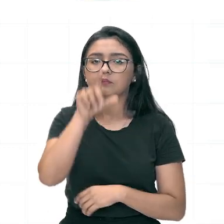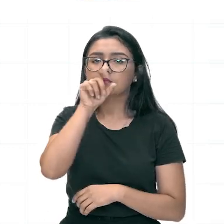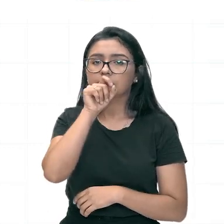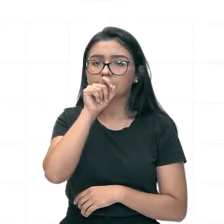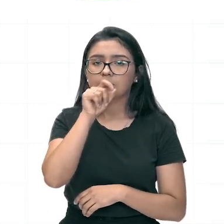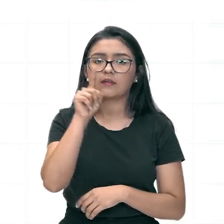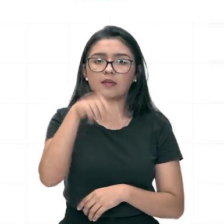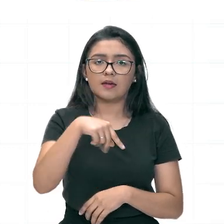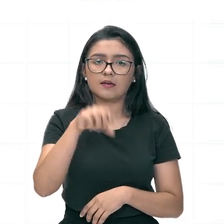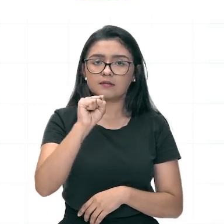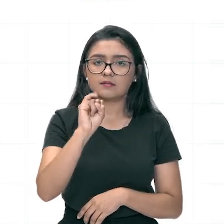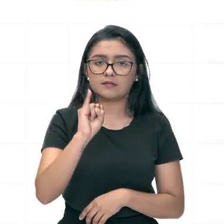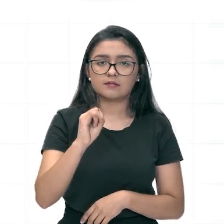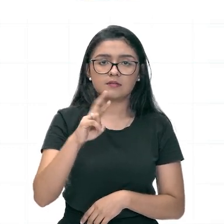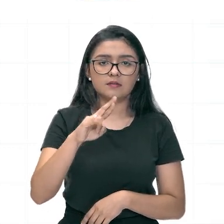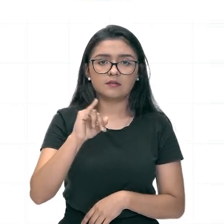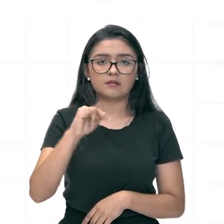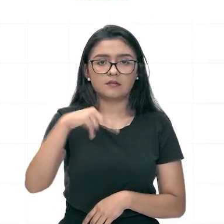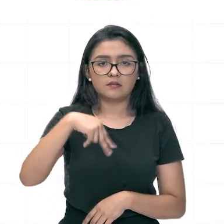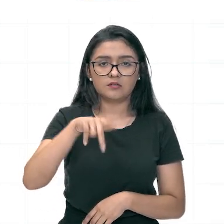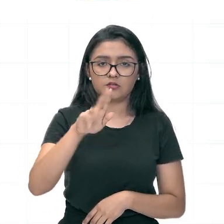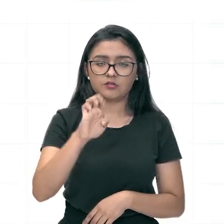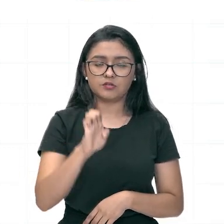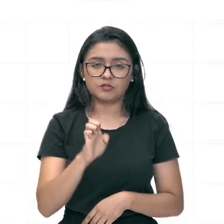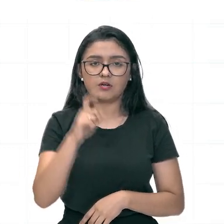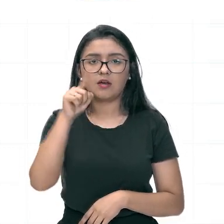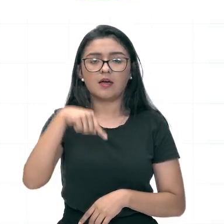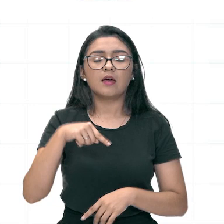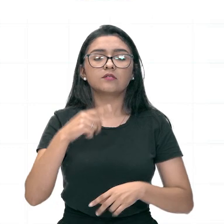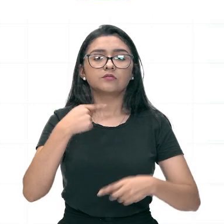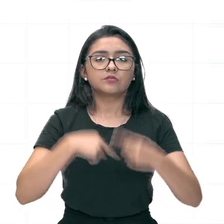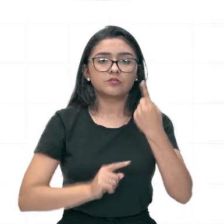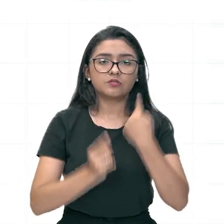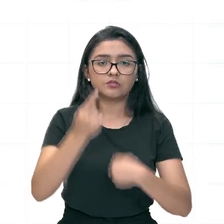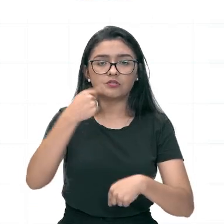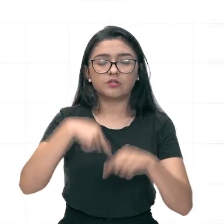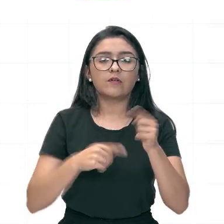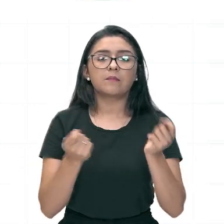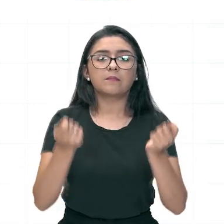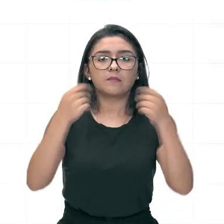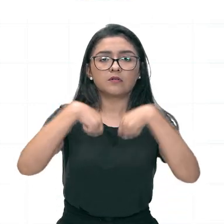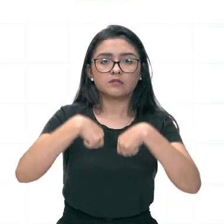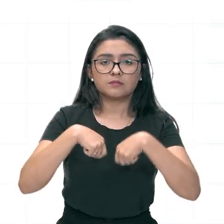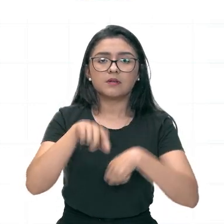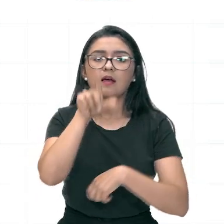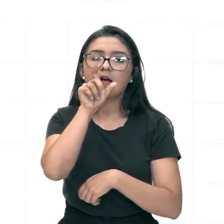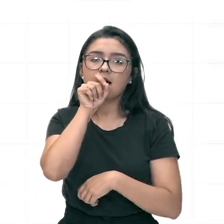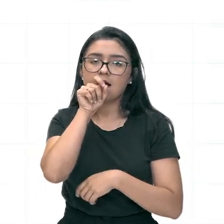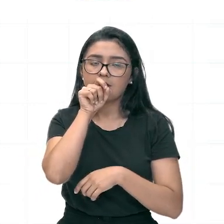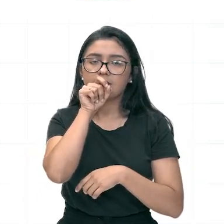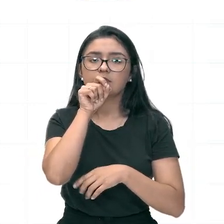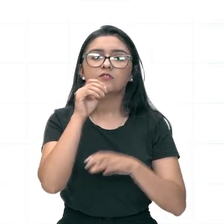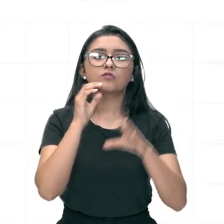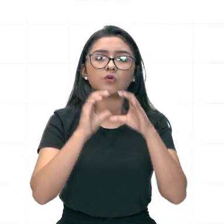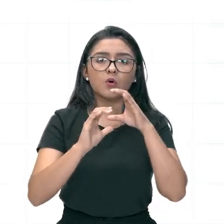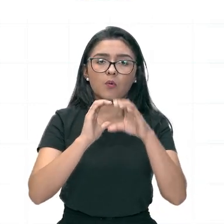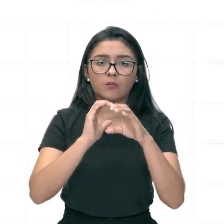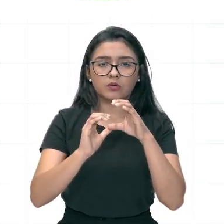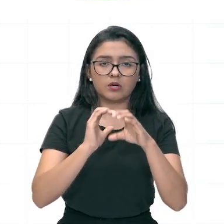que é a siringe. E a siringe é justamente esse órgão, esse aparelho fonador, que vai permitir com que a ave